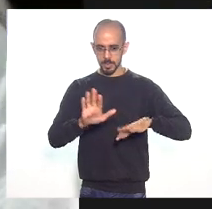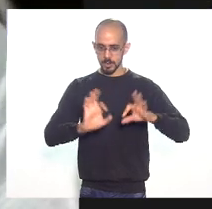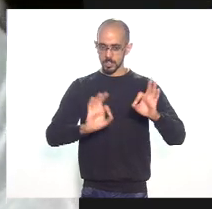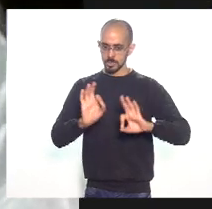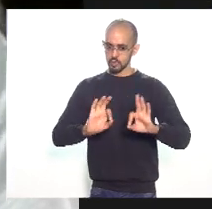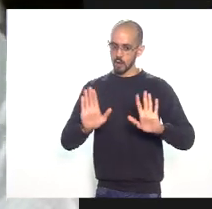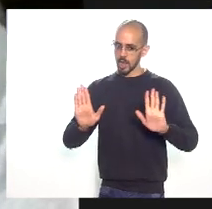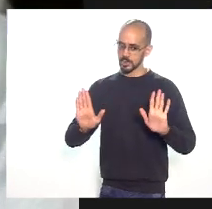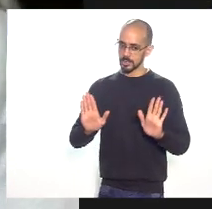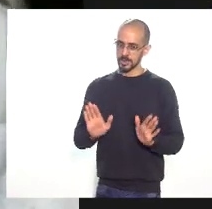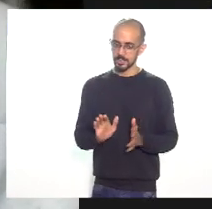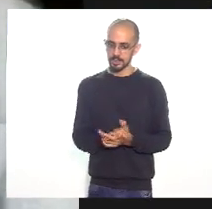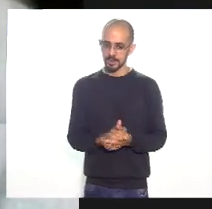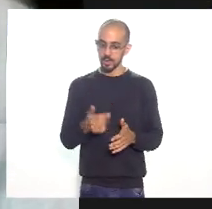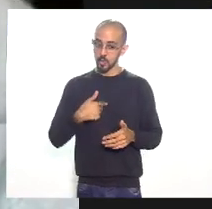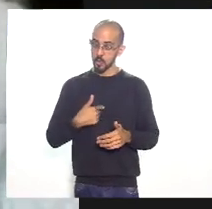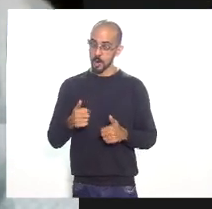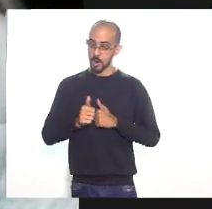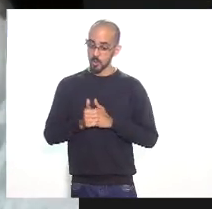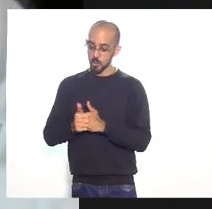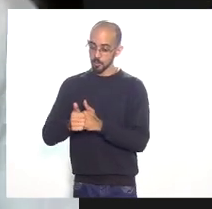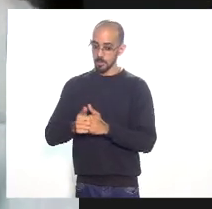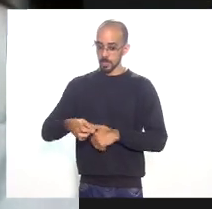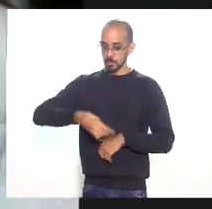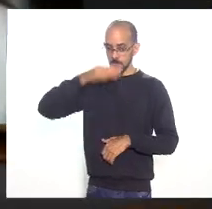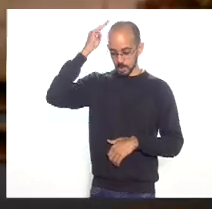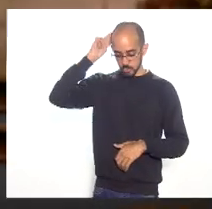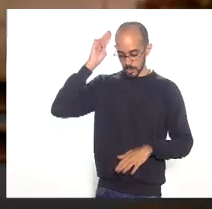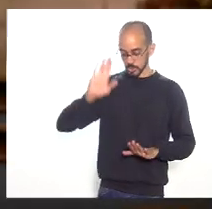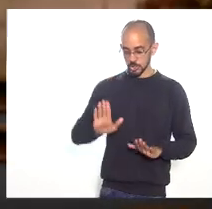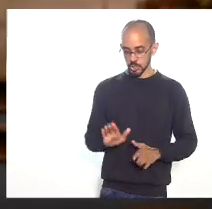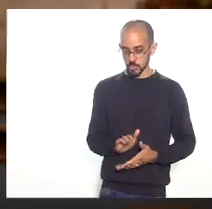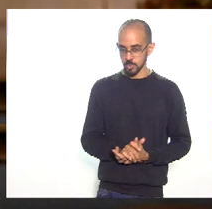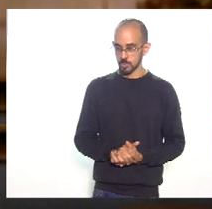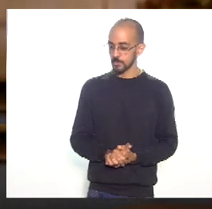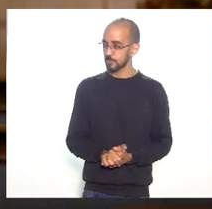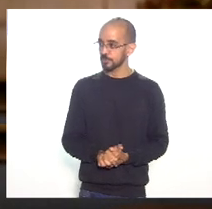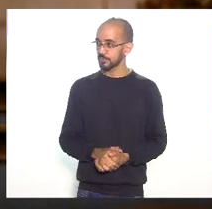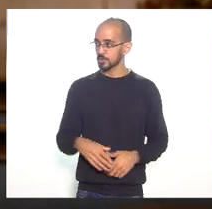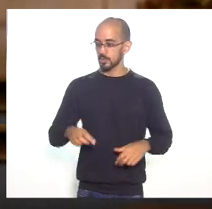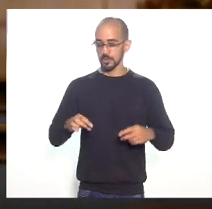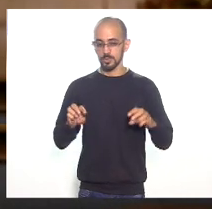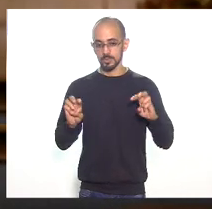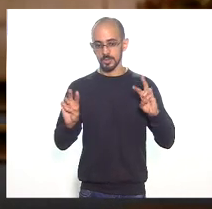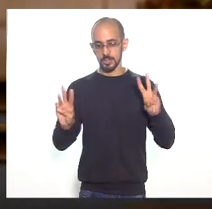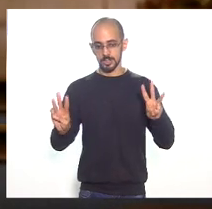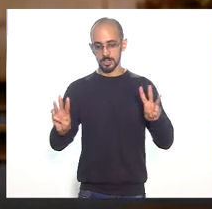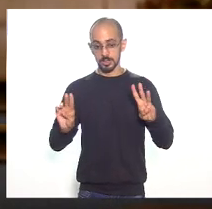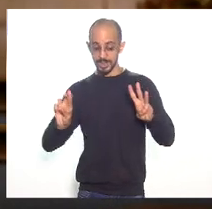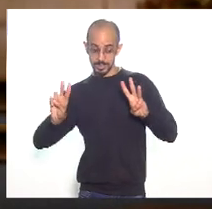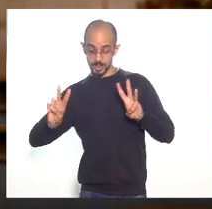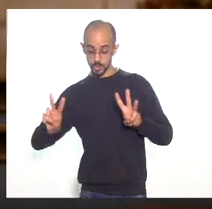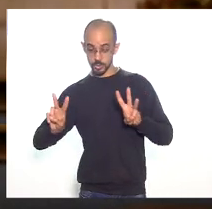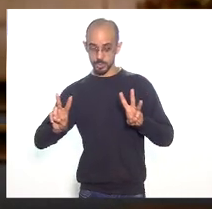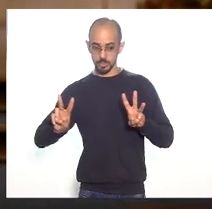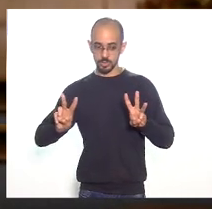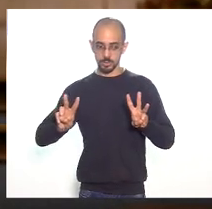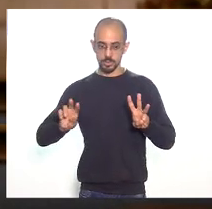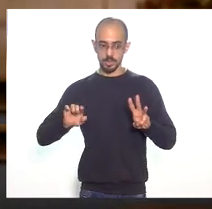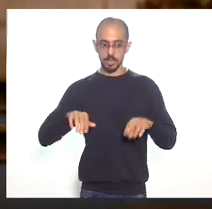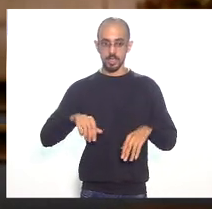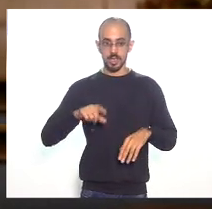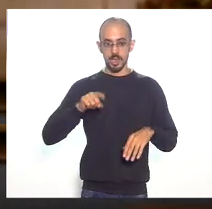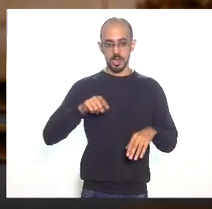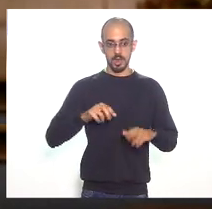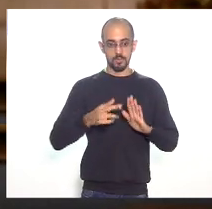ordem. Acompanha o voto do Márcio Pacheco. É isso mesmo. 3 a 2. Só que ele não foi o relator aqui. Sina CCJ. Mas aqui é